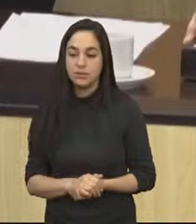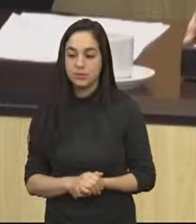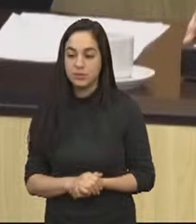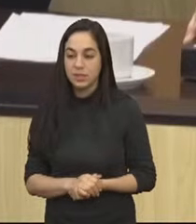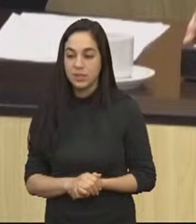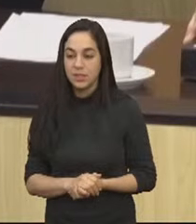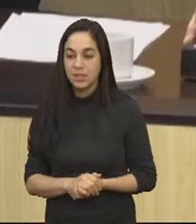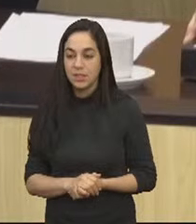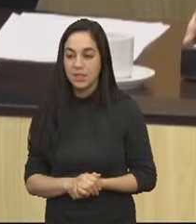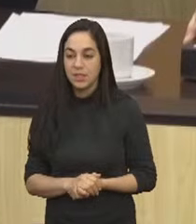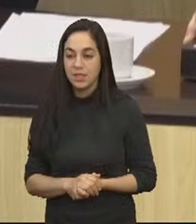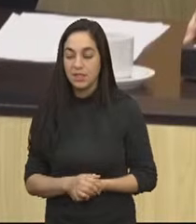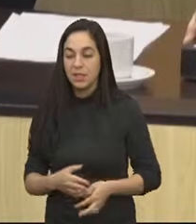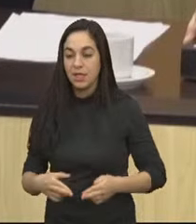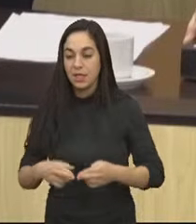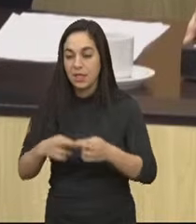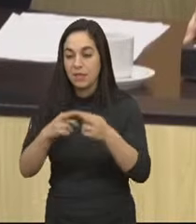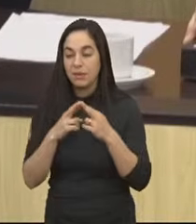Requerimento